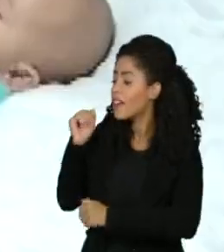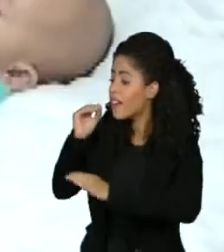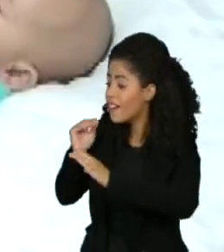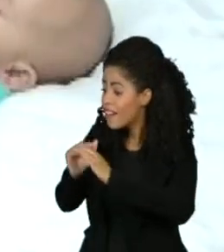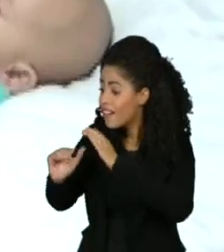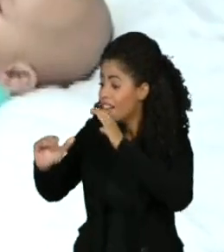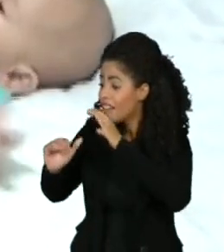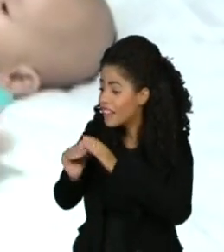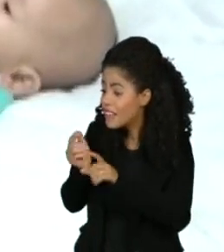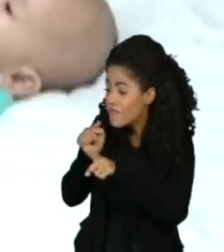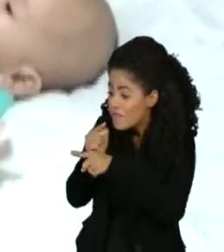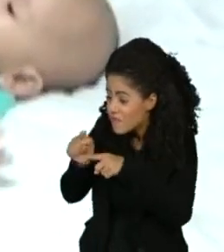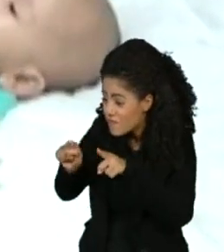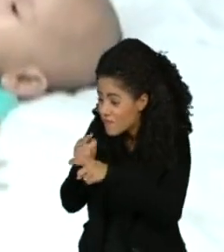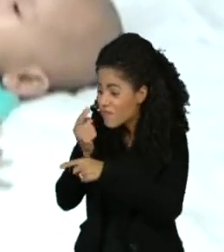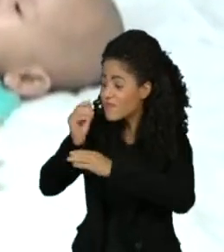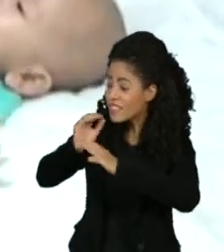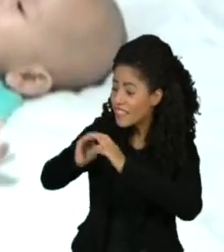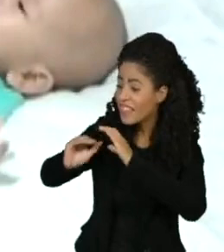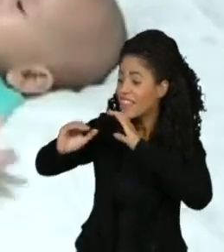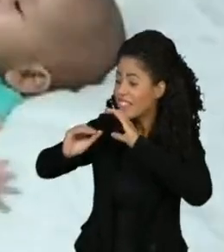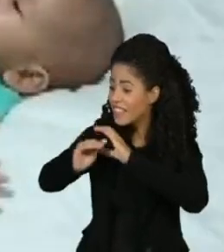cantando.